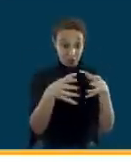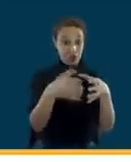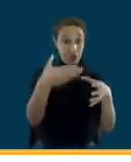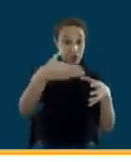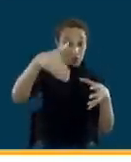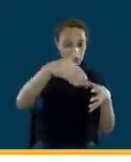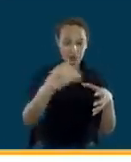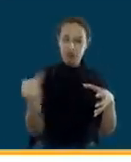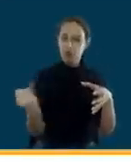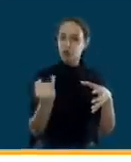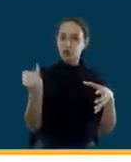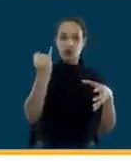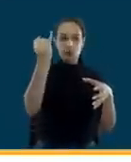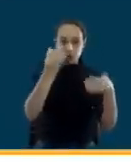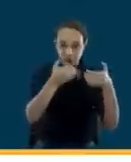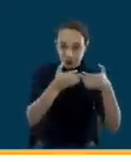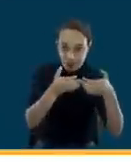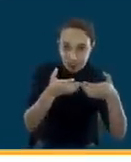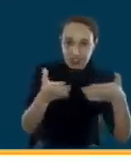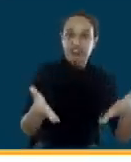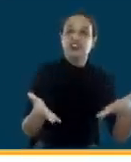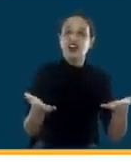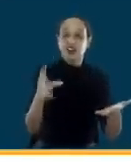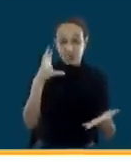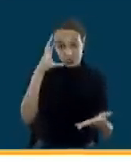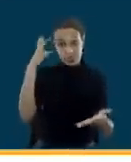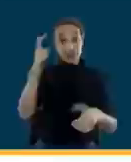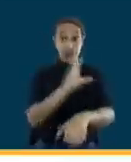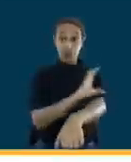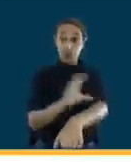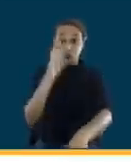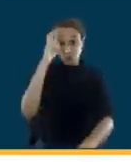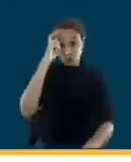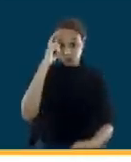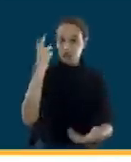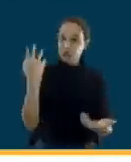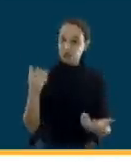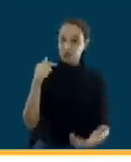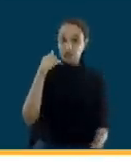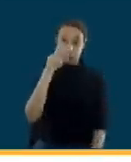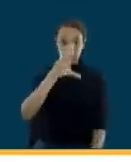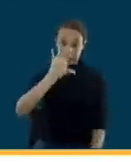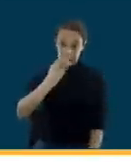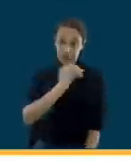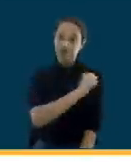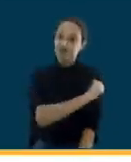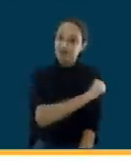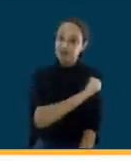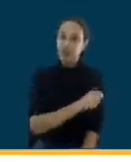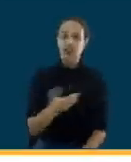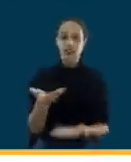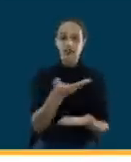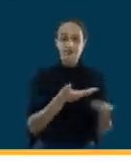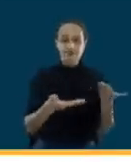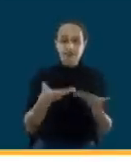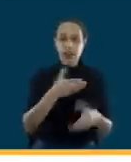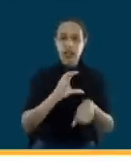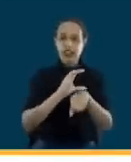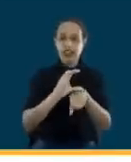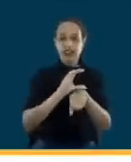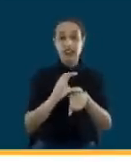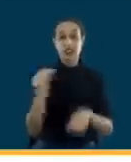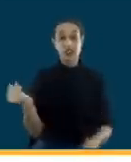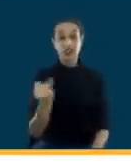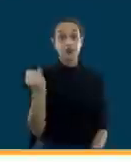iniciativa para a cultura do Estado do Rio de Janeiro, essa capacitação que é tão importante.